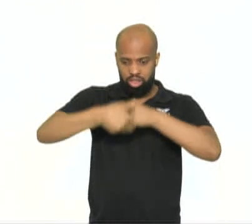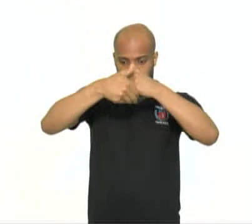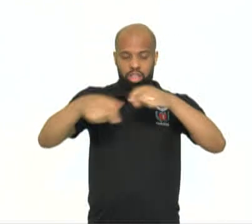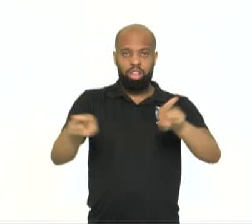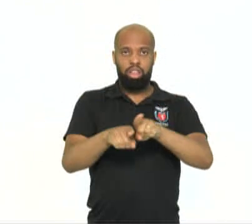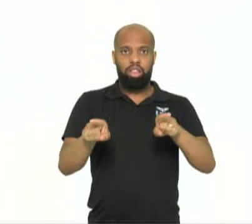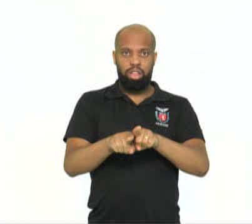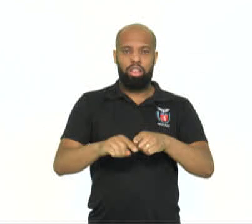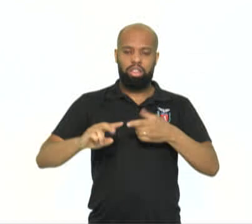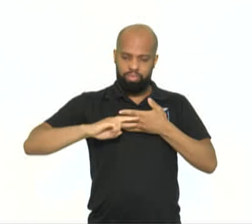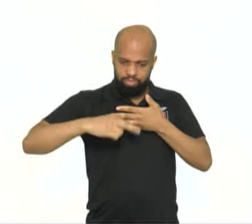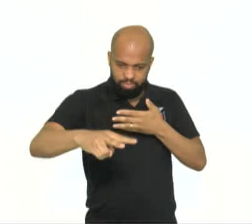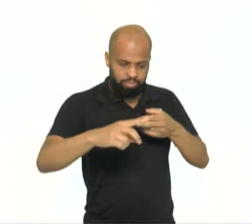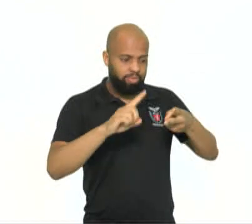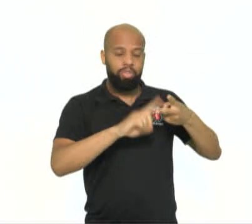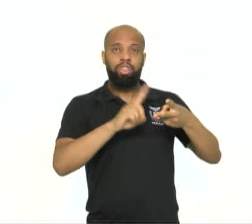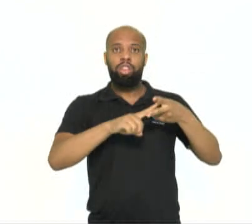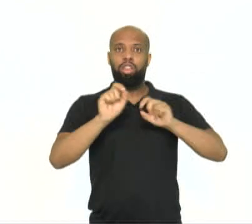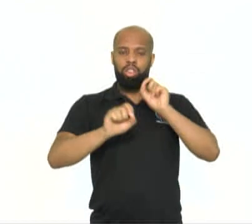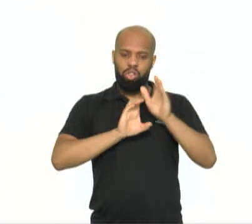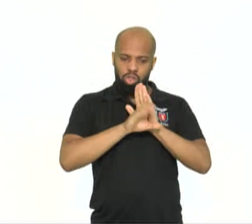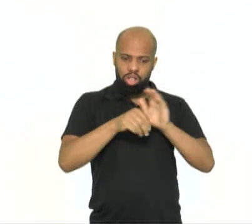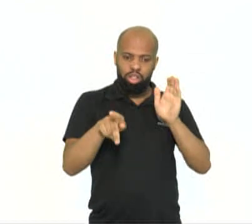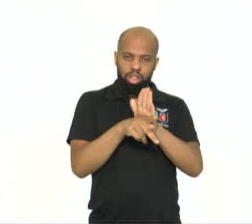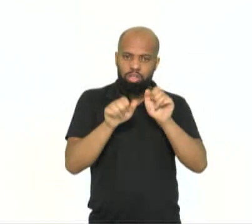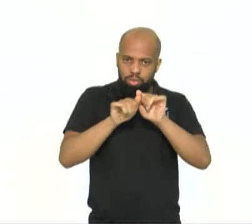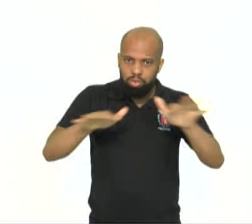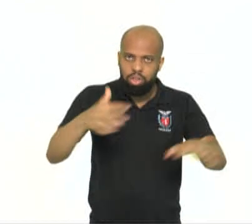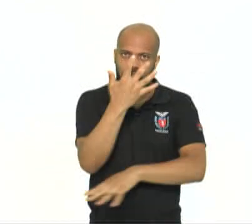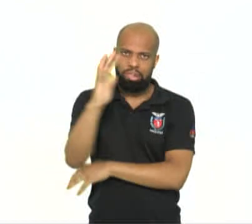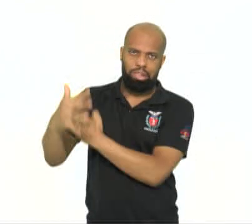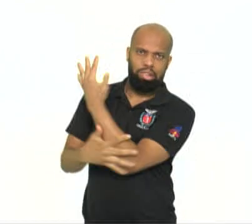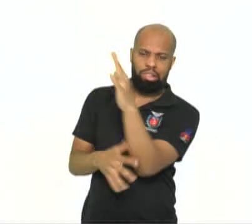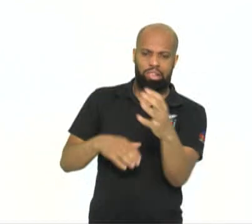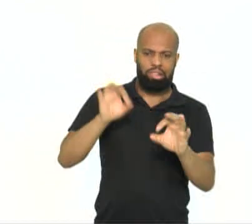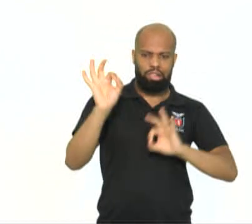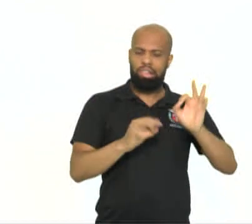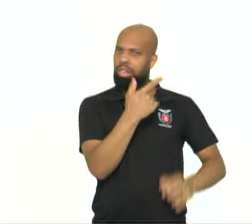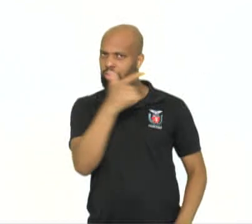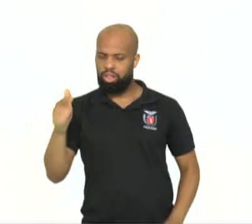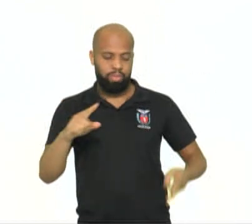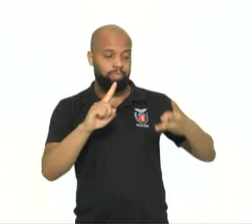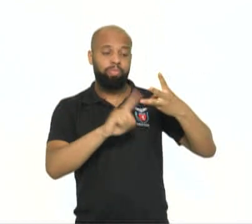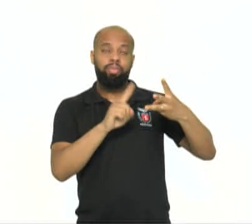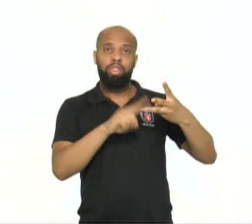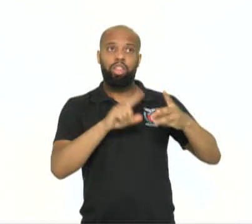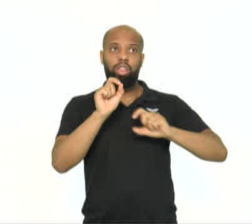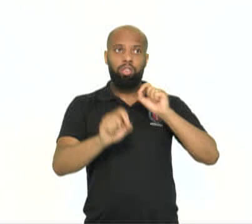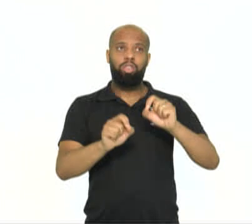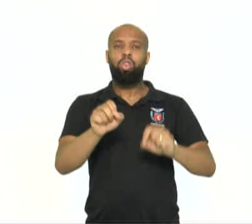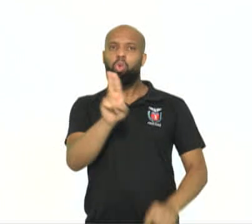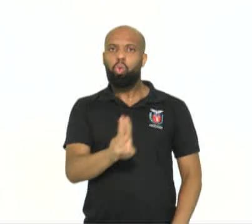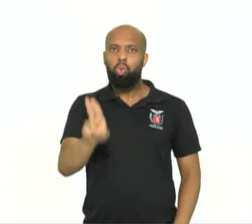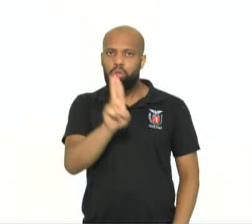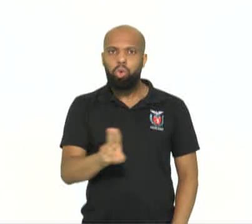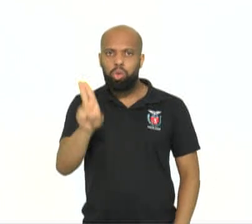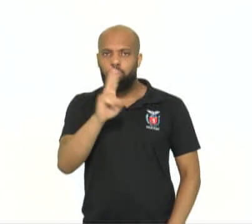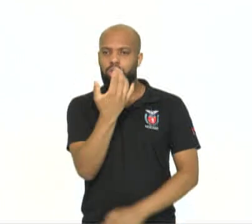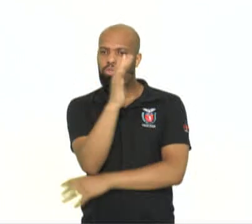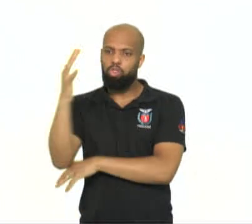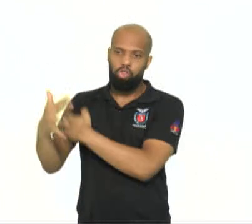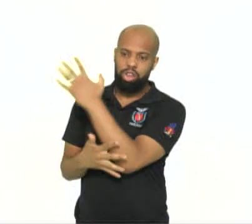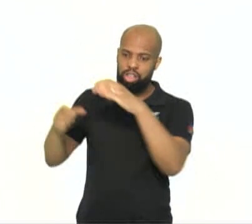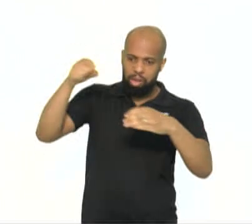consequências. Letra B, ao conceito de expansão florestal desordenada. Letra C, a adoção continuada de